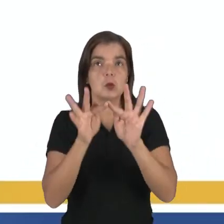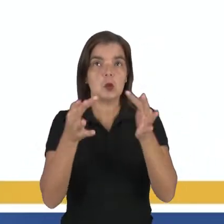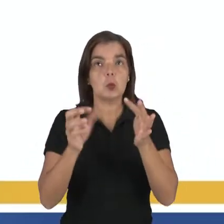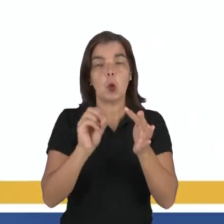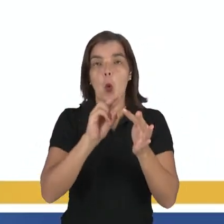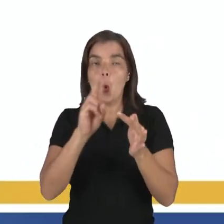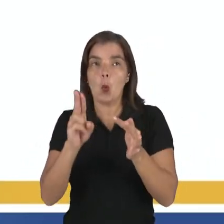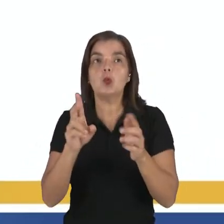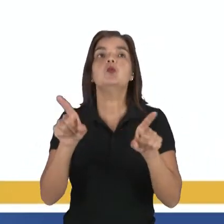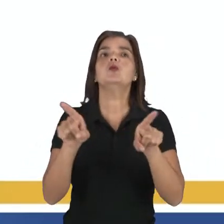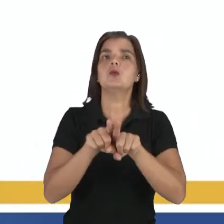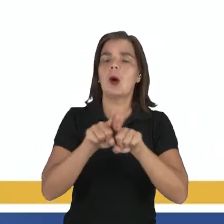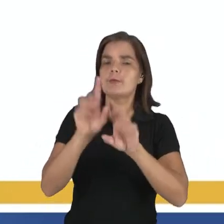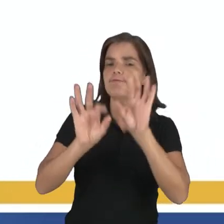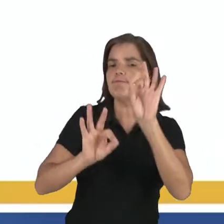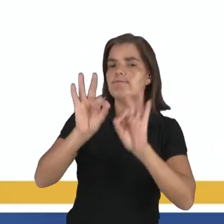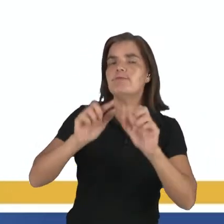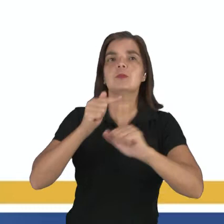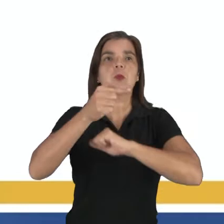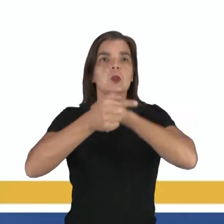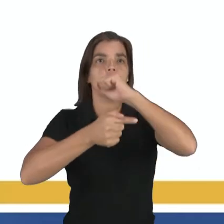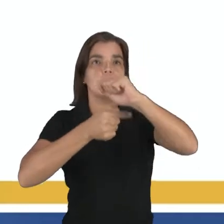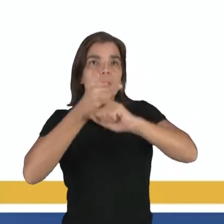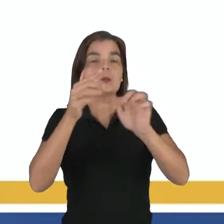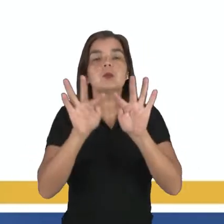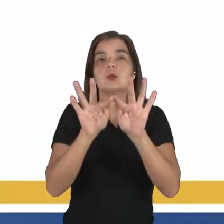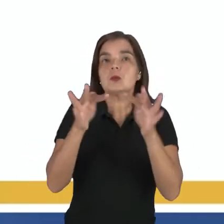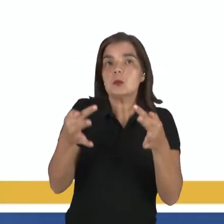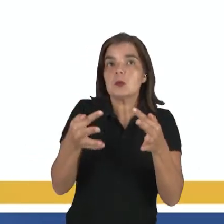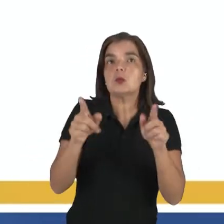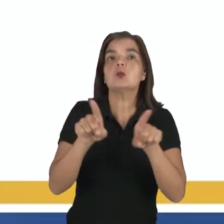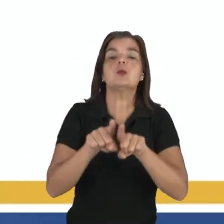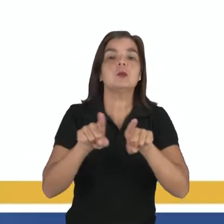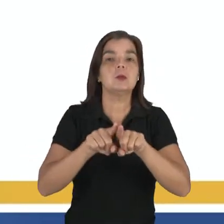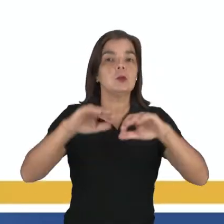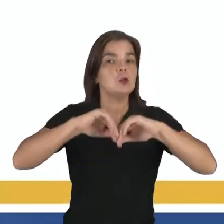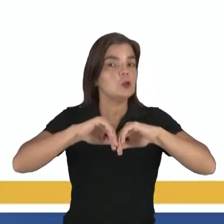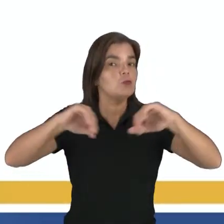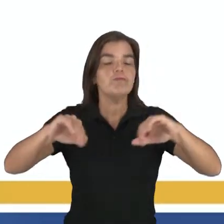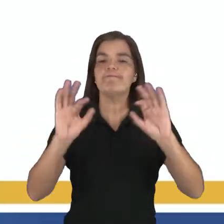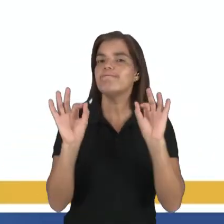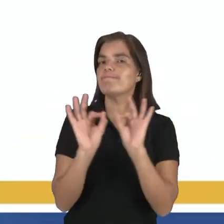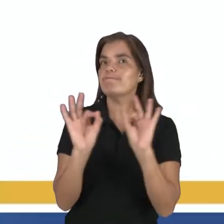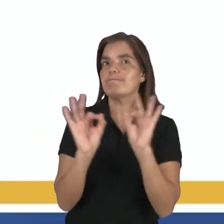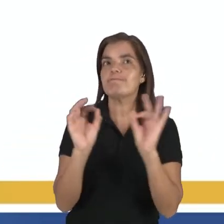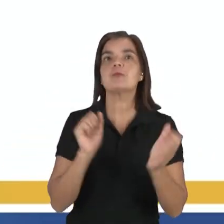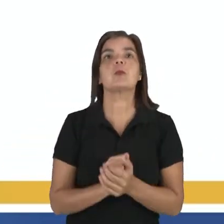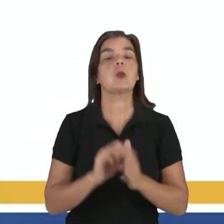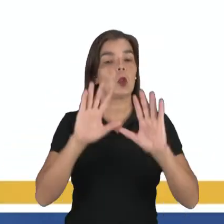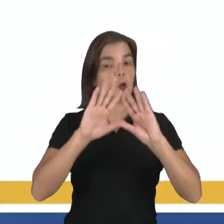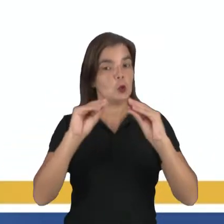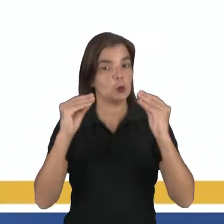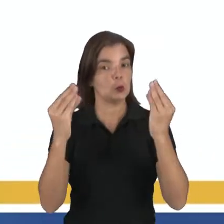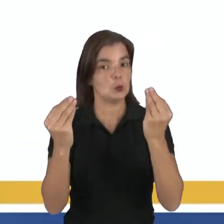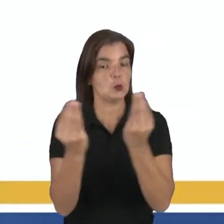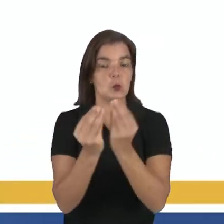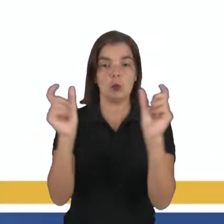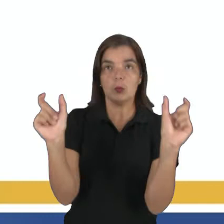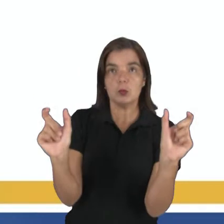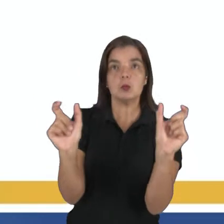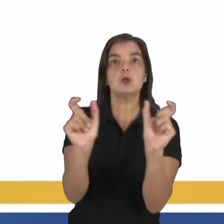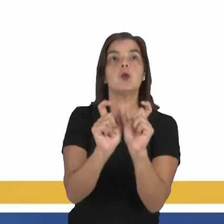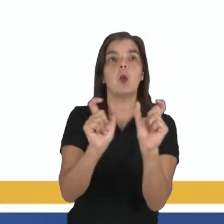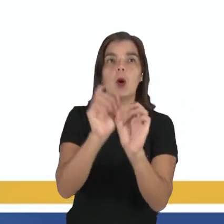ou elementos são formados por átomos simples, que são indivisíveis. Substâncias